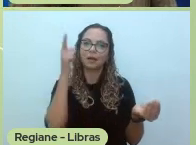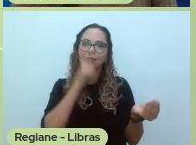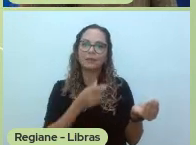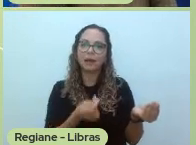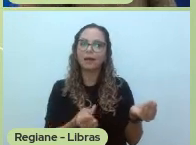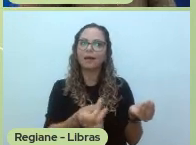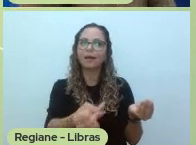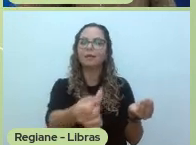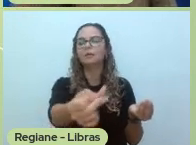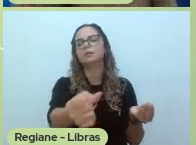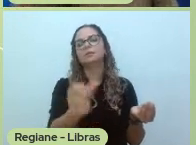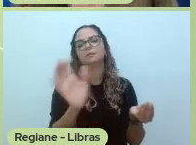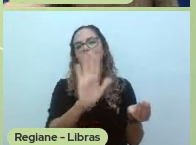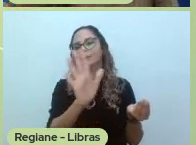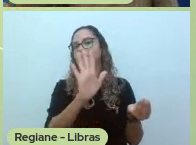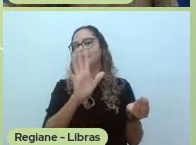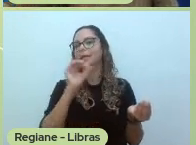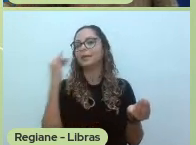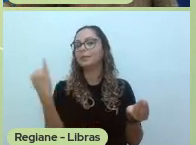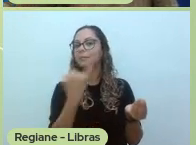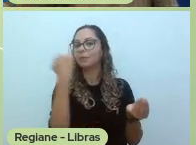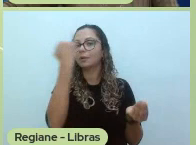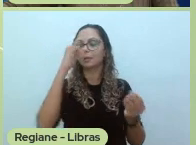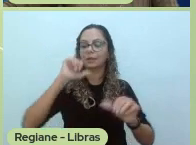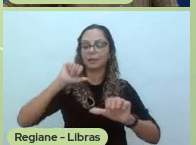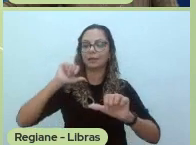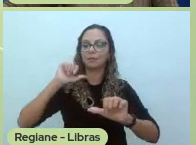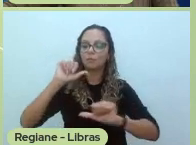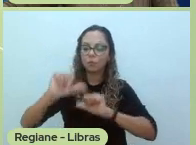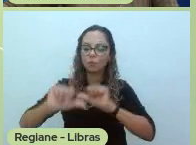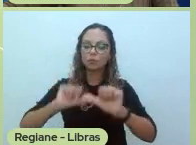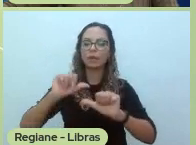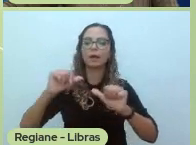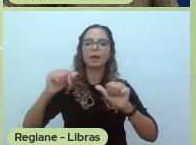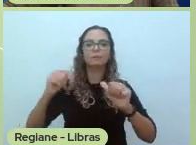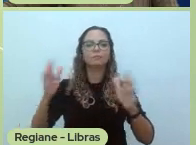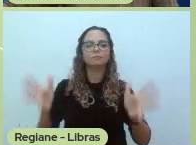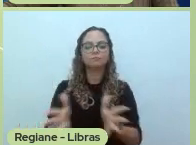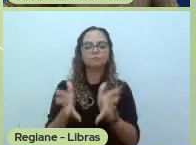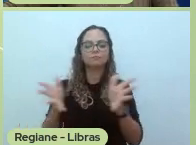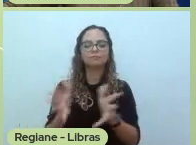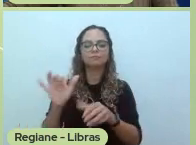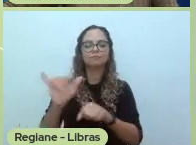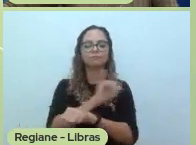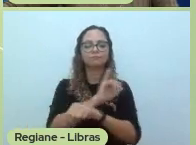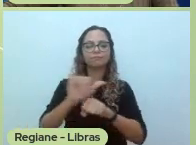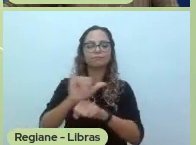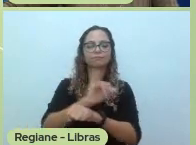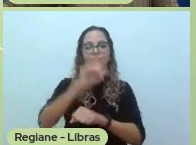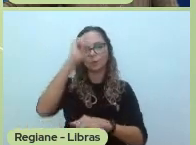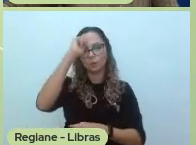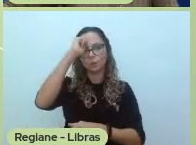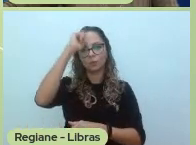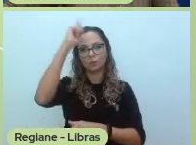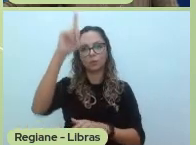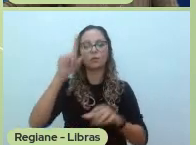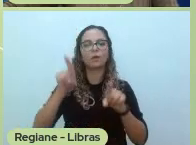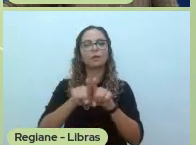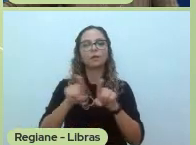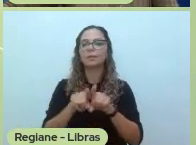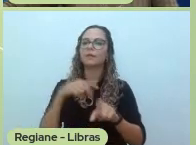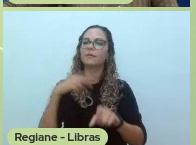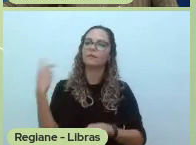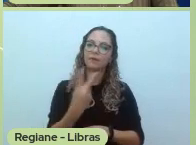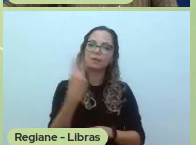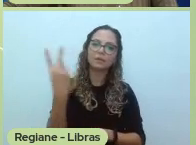trabalhar a cultura, trabalhar a forma como a gente valoriza as pessoas, incluir a forma de valorização, um olhar sobre a diversidade,